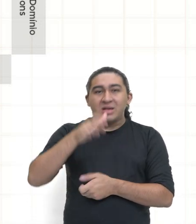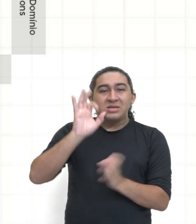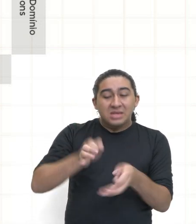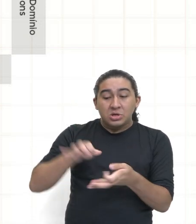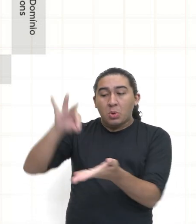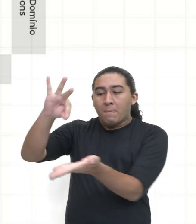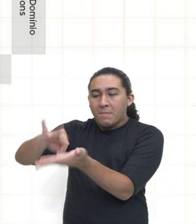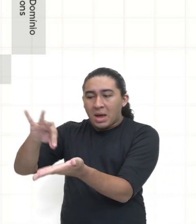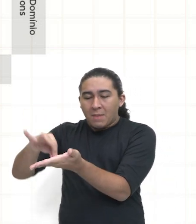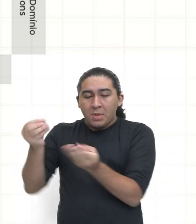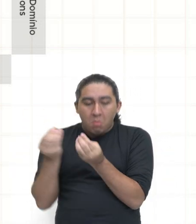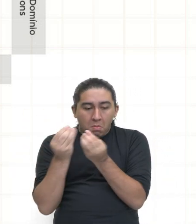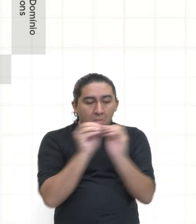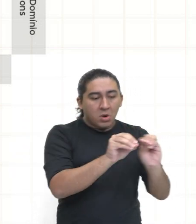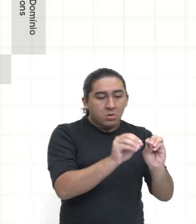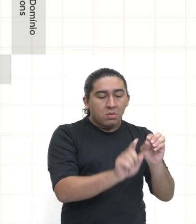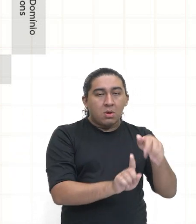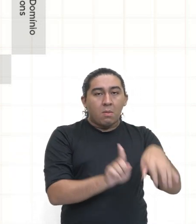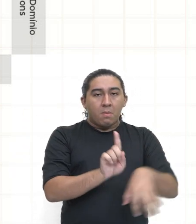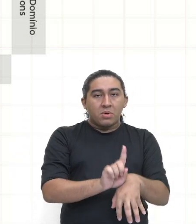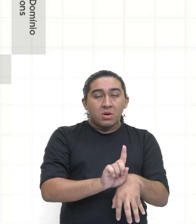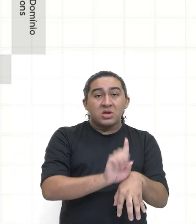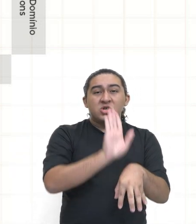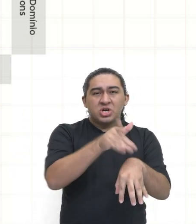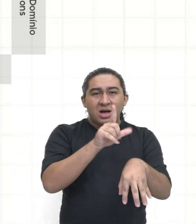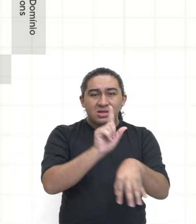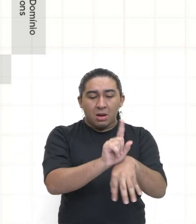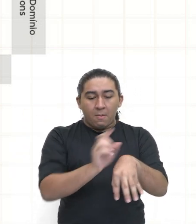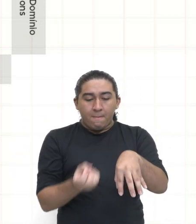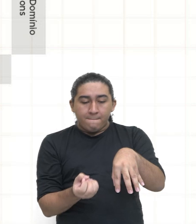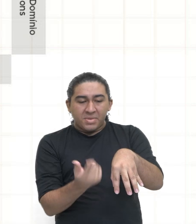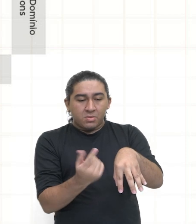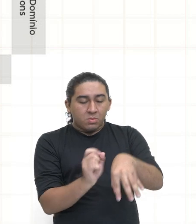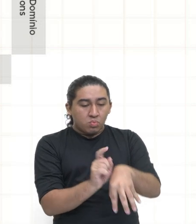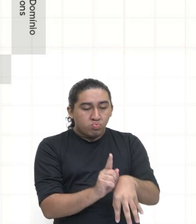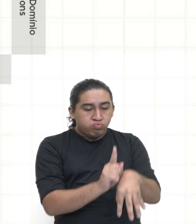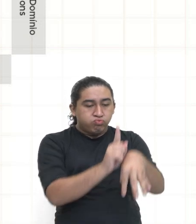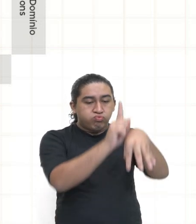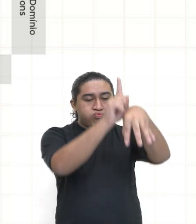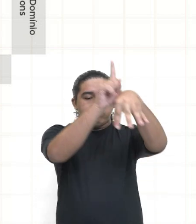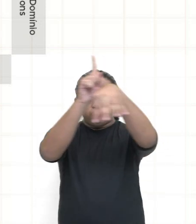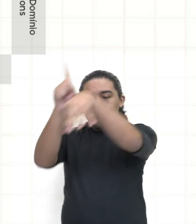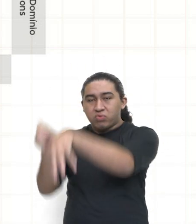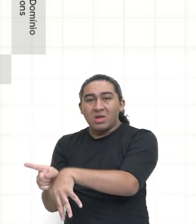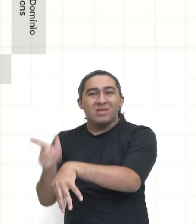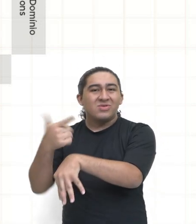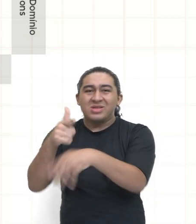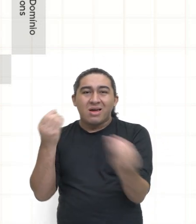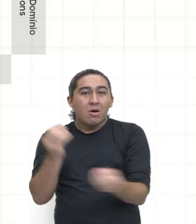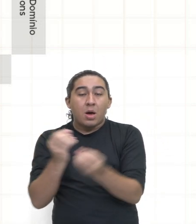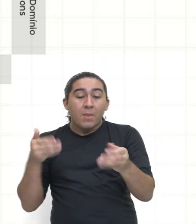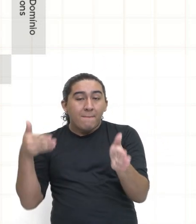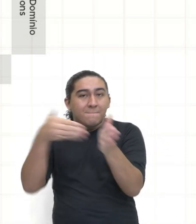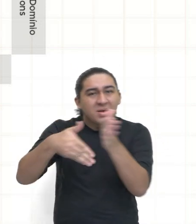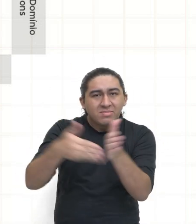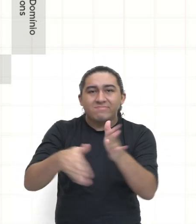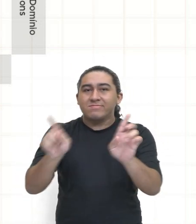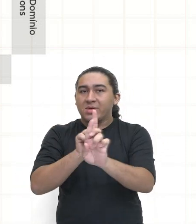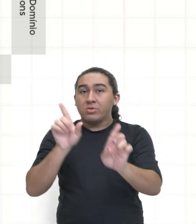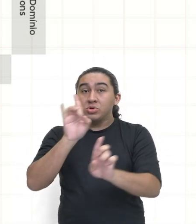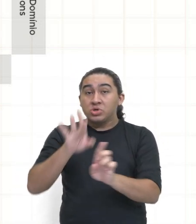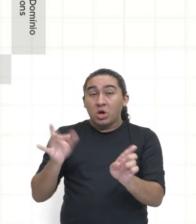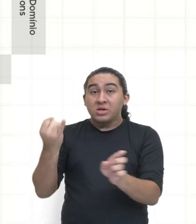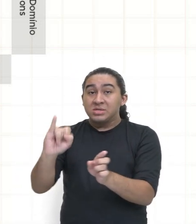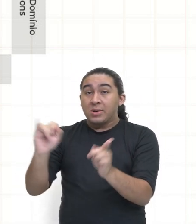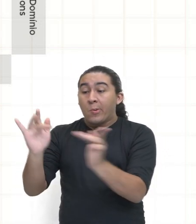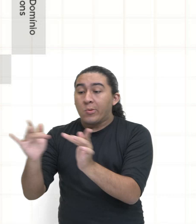programada e uma vez ele enviado, ele não vai ser interceptado, ele não vai parar sozinho, ele só vai parar quando ele atingir o seu